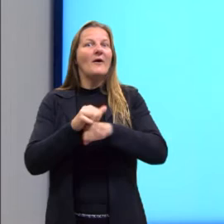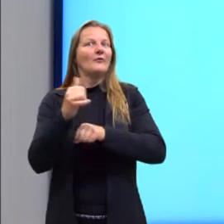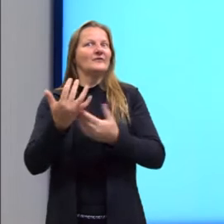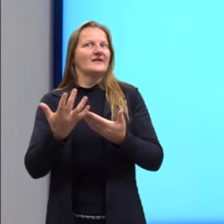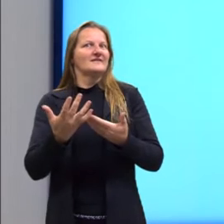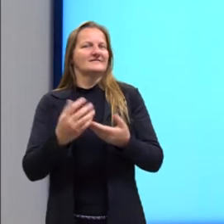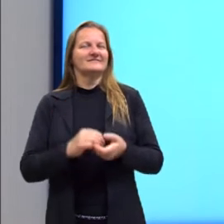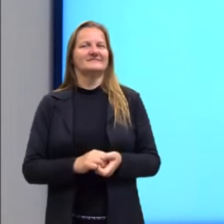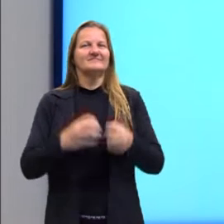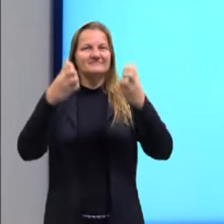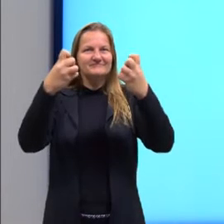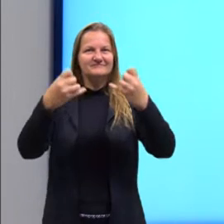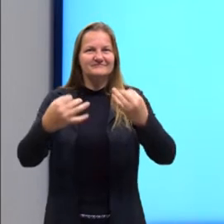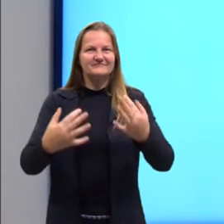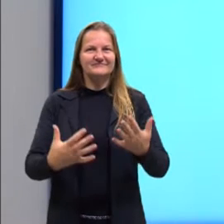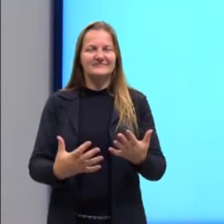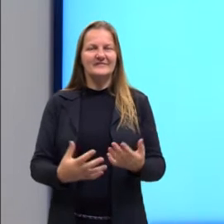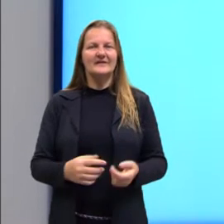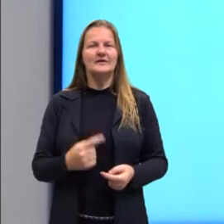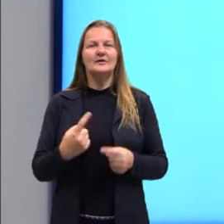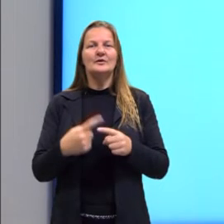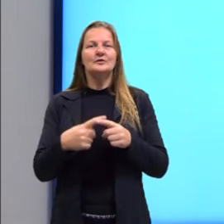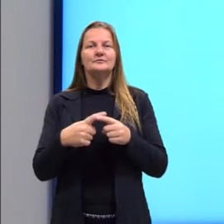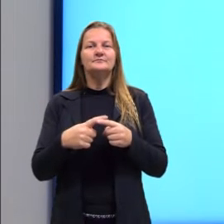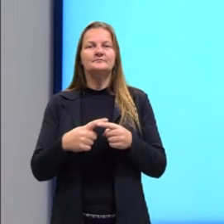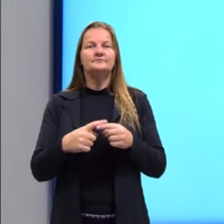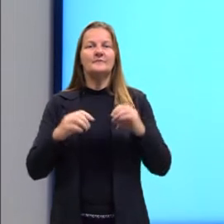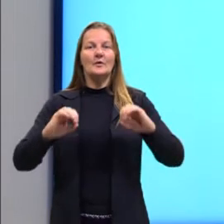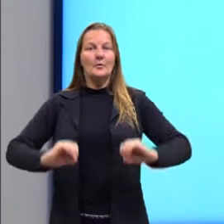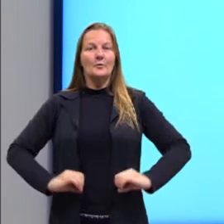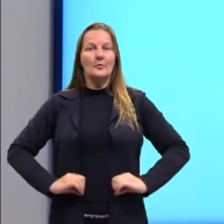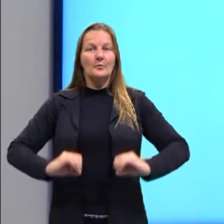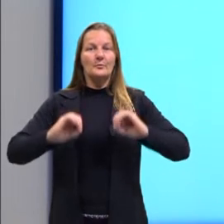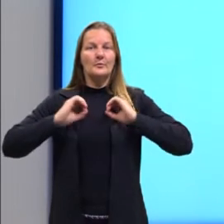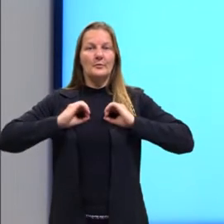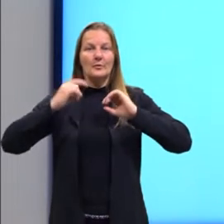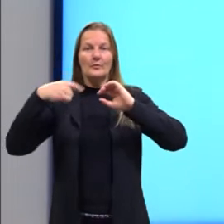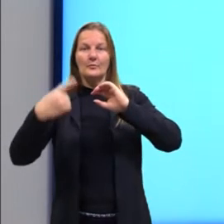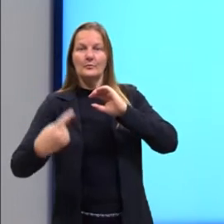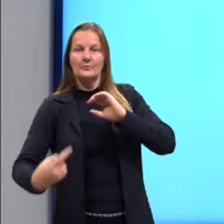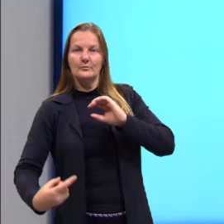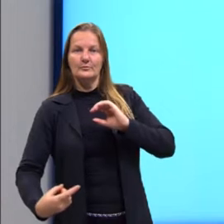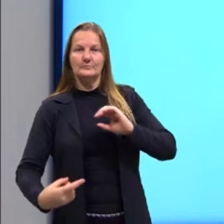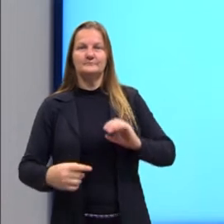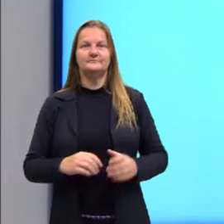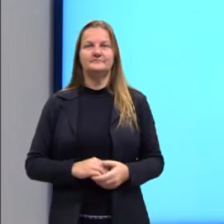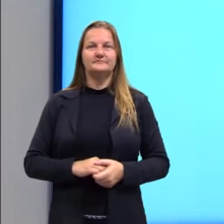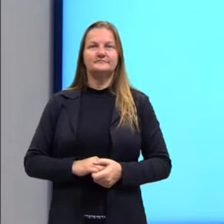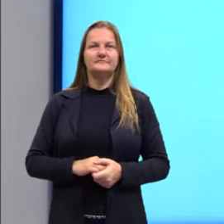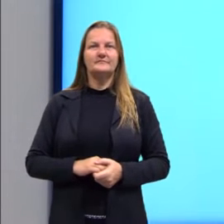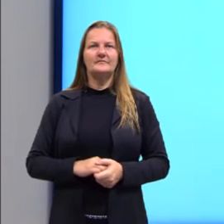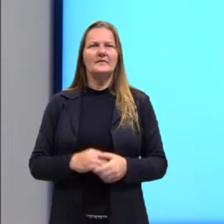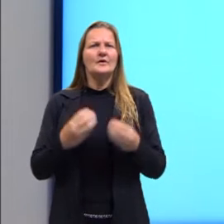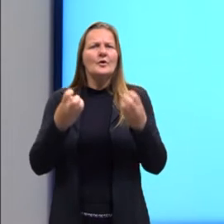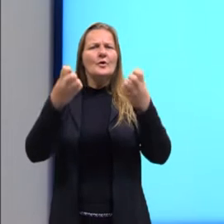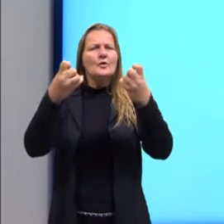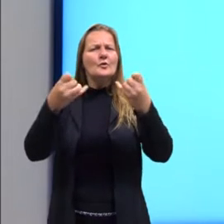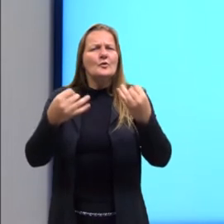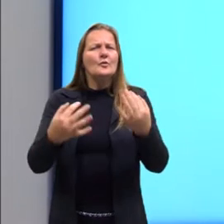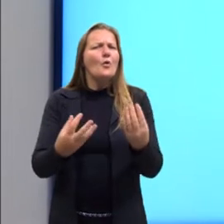isso é através dos gametas bom